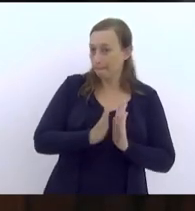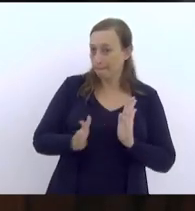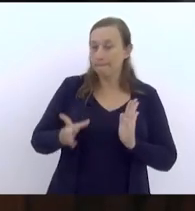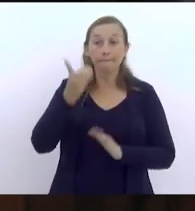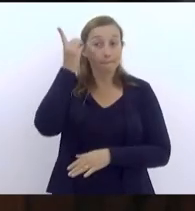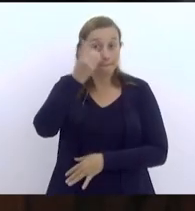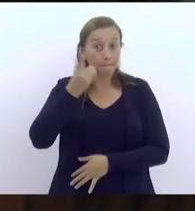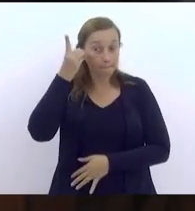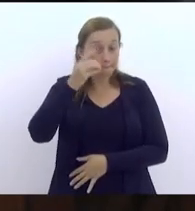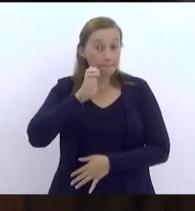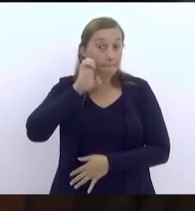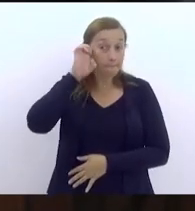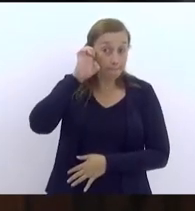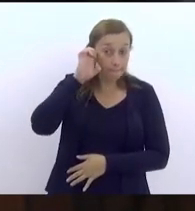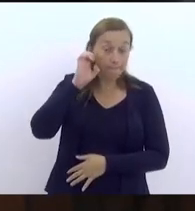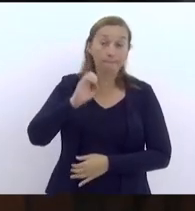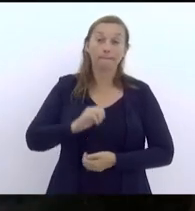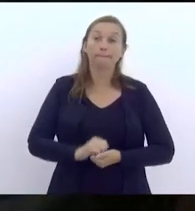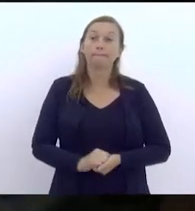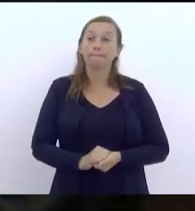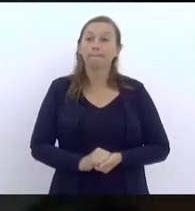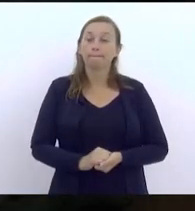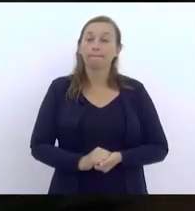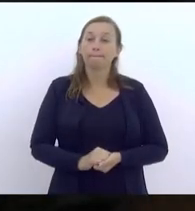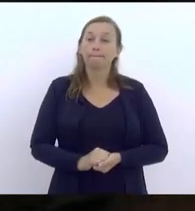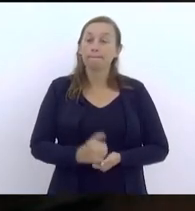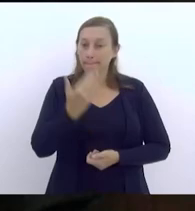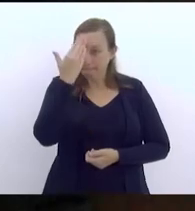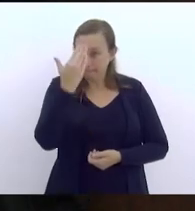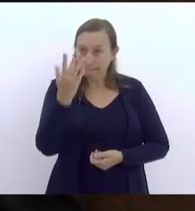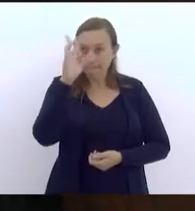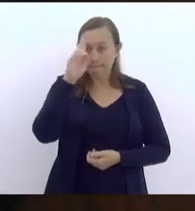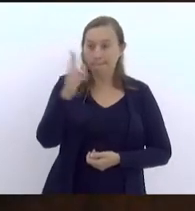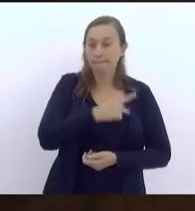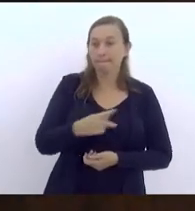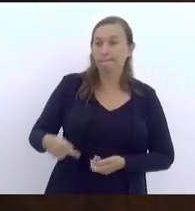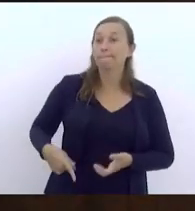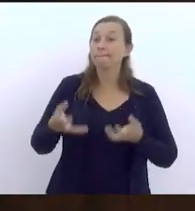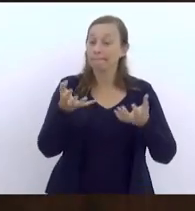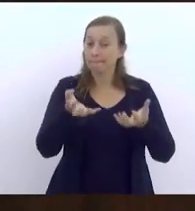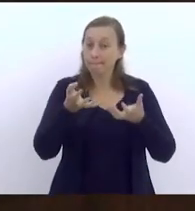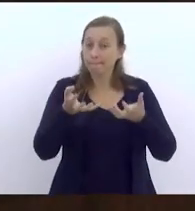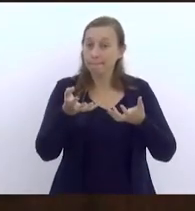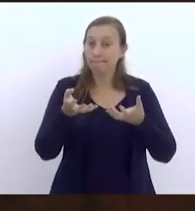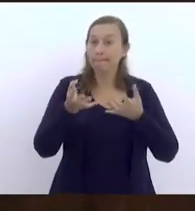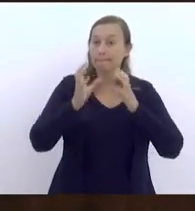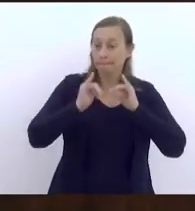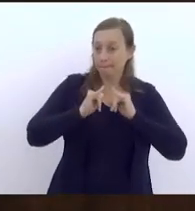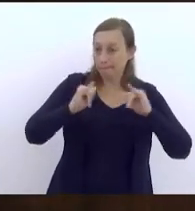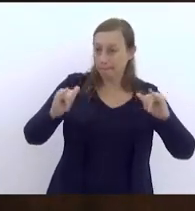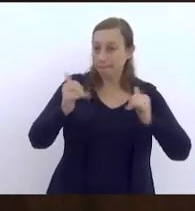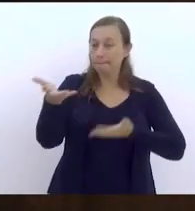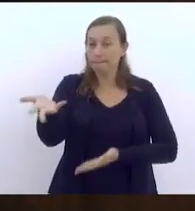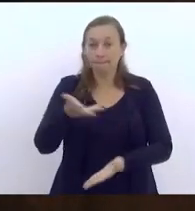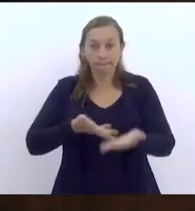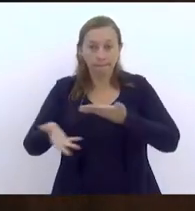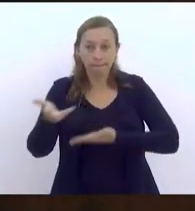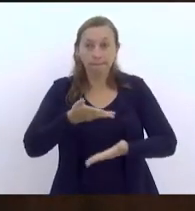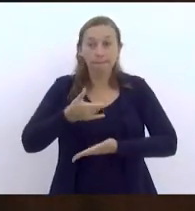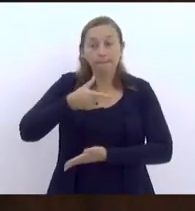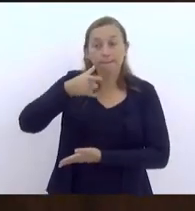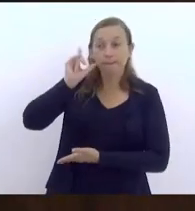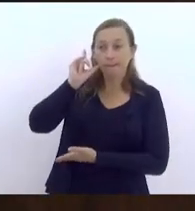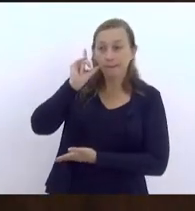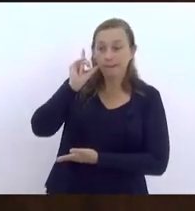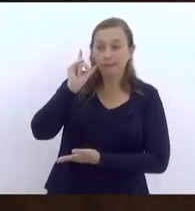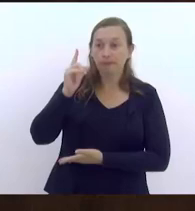nobre deputada Érica Takimoto. Obrigada, presidente. Eu queria compartilhar que ontem